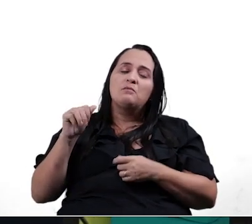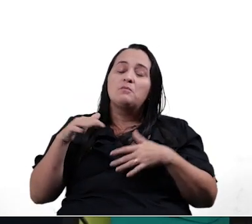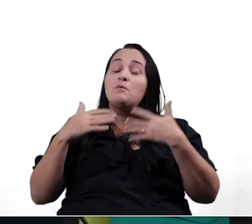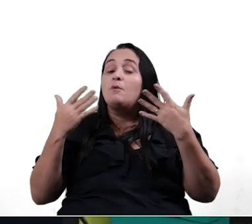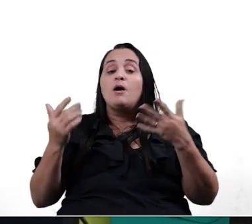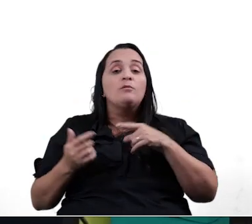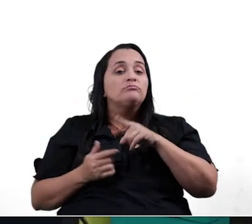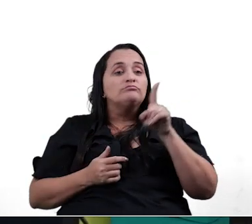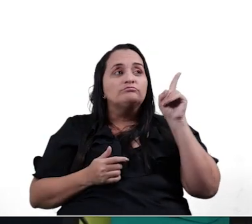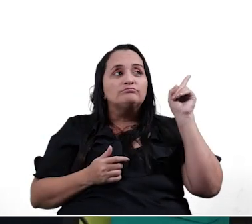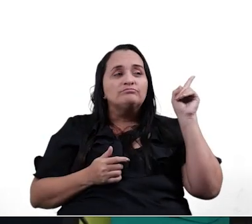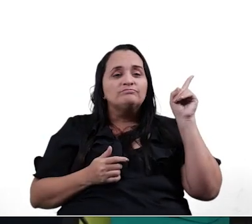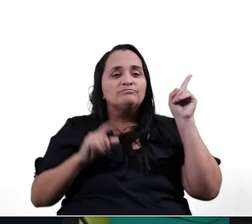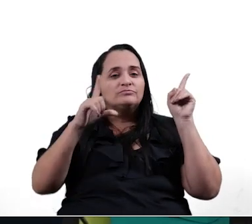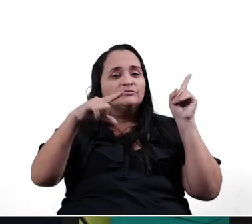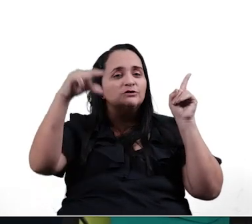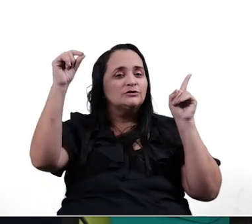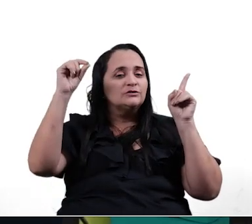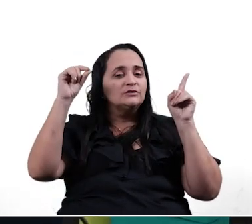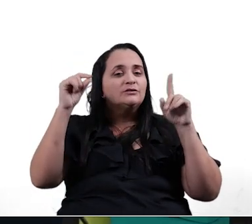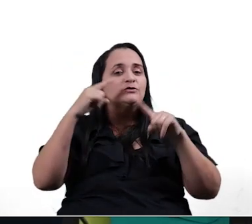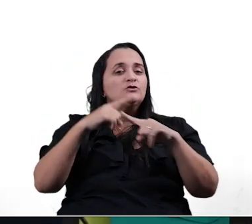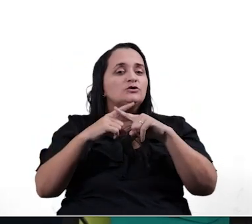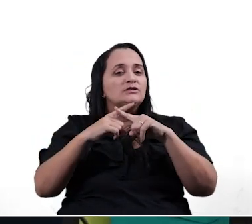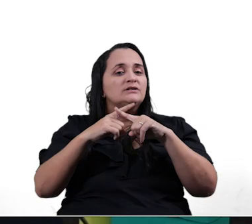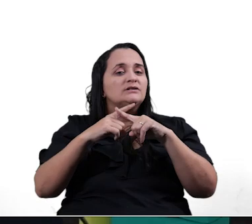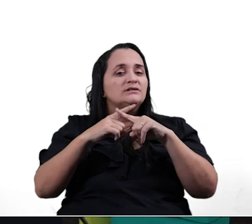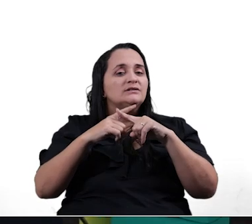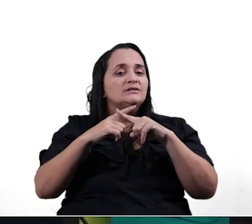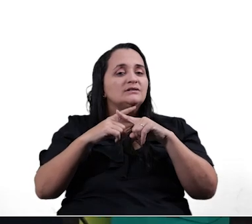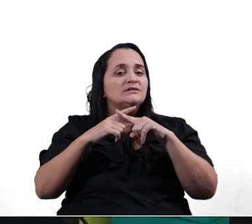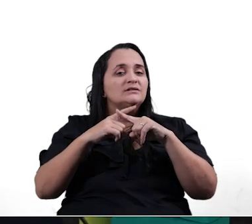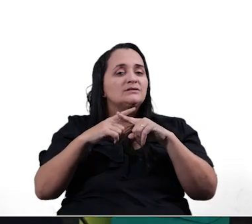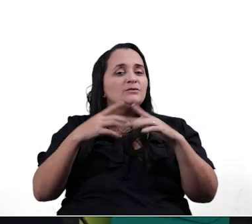E aí? Em qual desses vocês marcariam X?